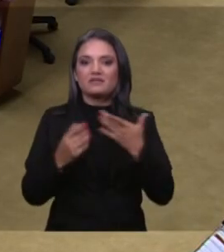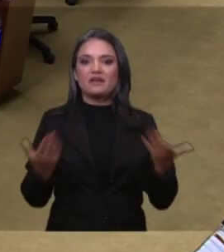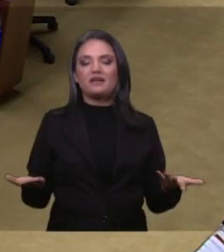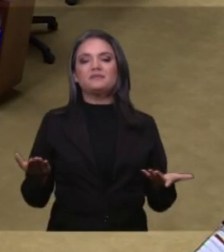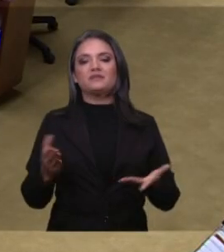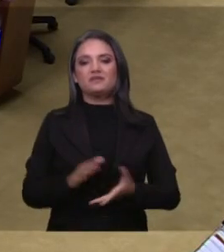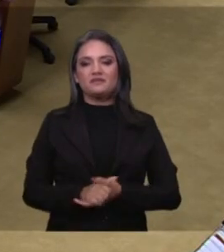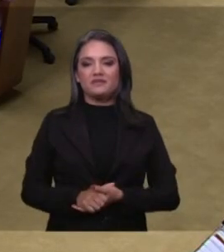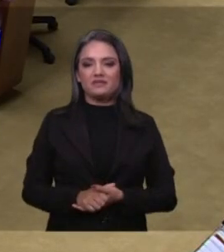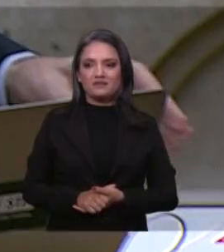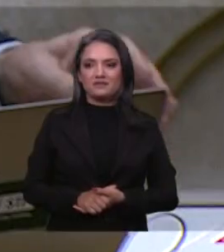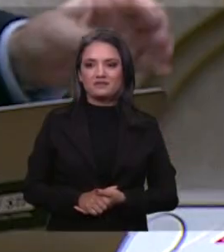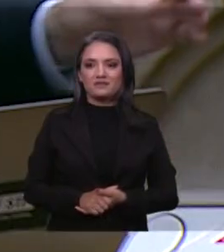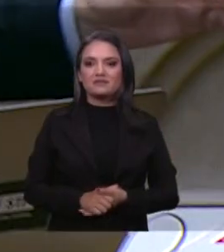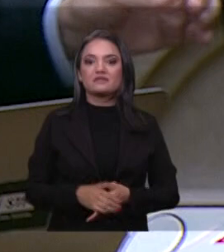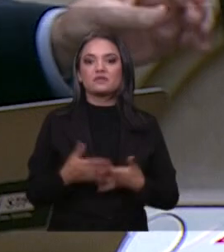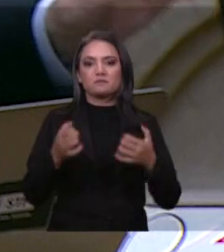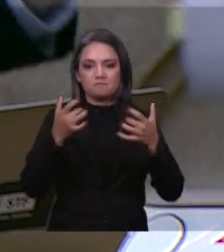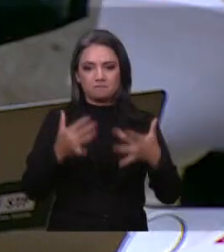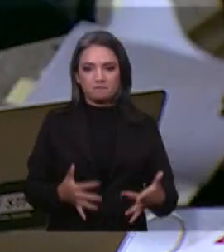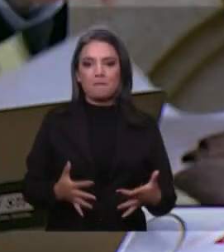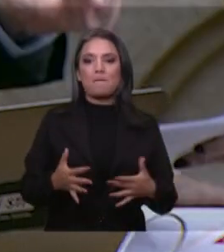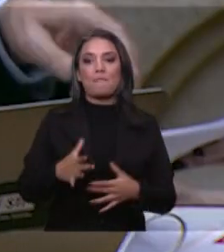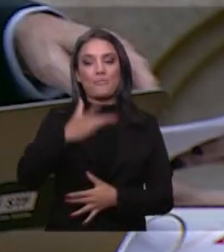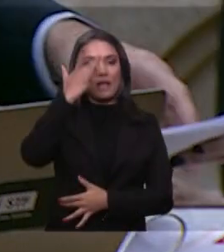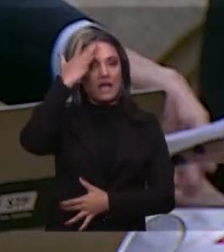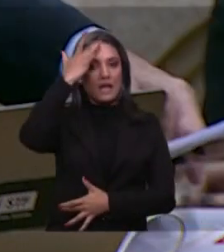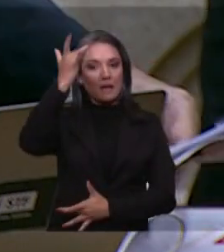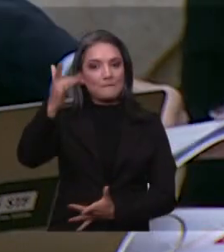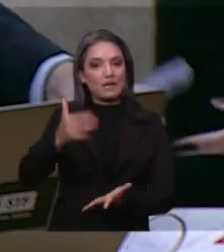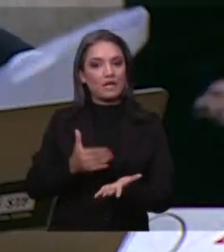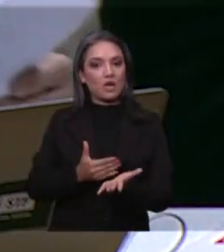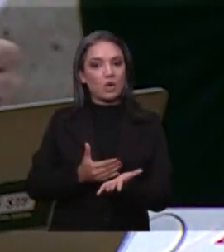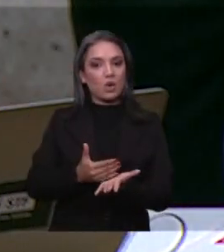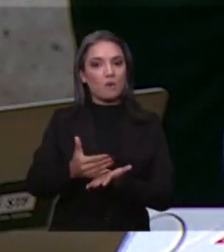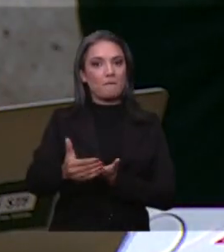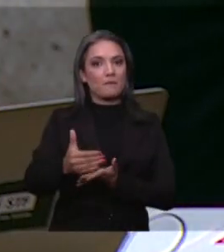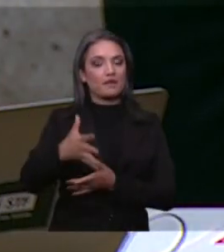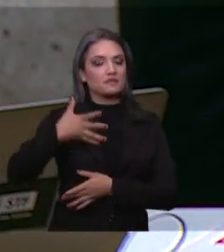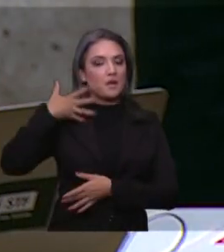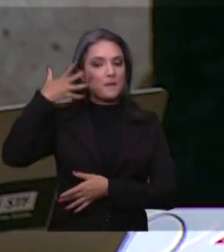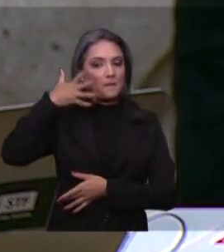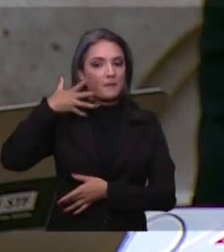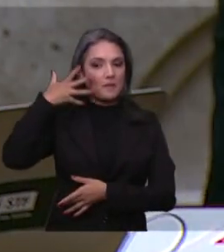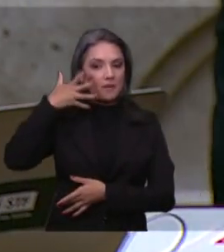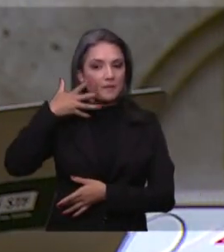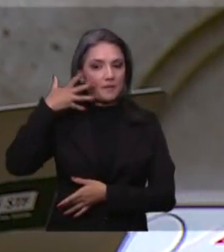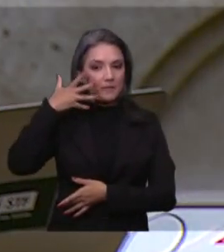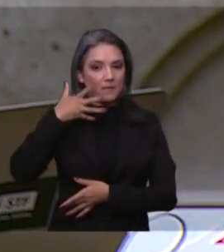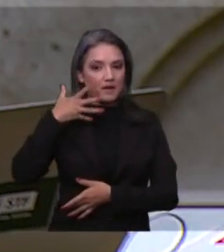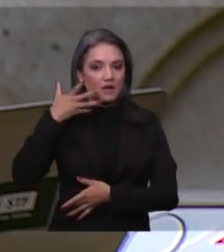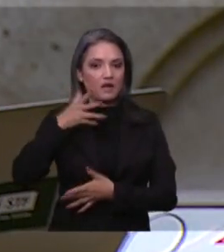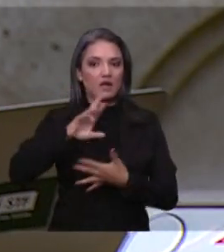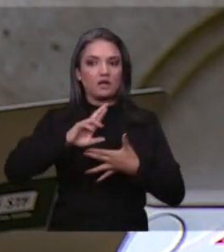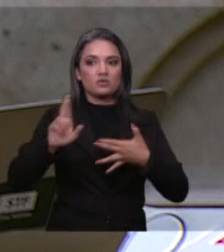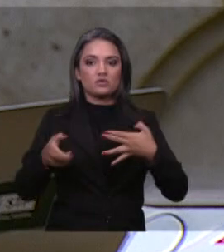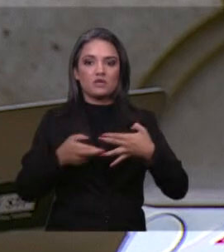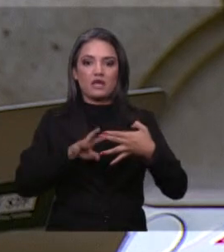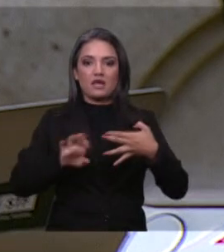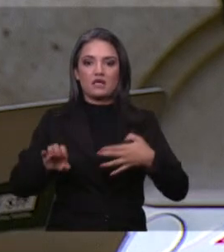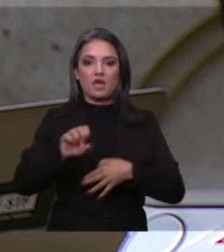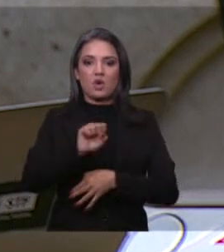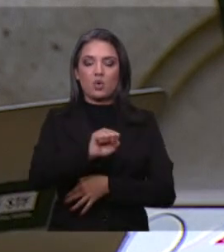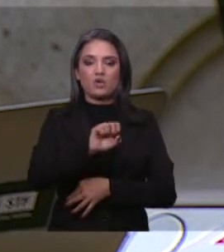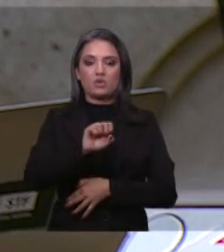dar ciência aos advogados, nós começaremos a sessão de amanhã com as sustentações orais no recurso extraordinário